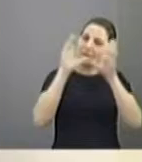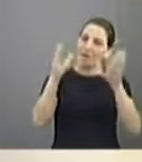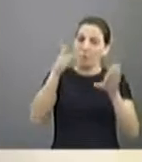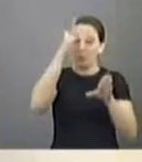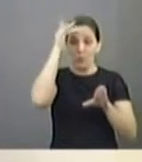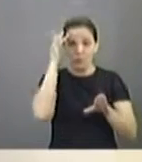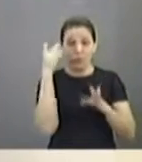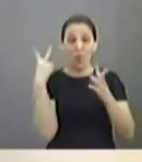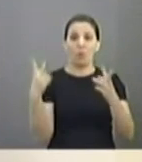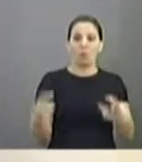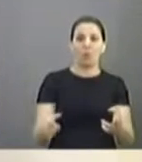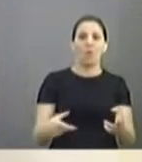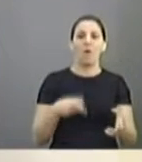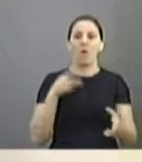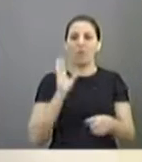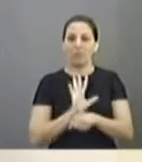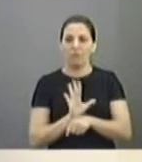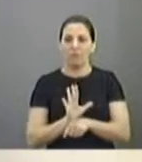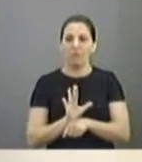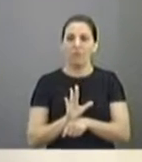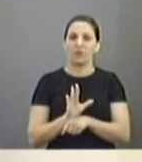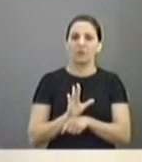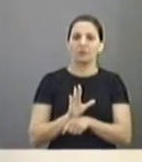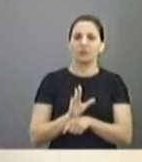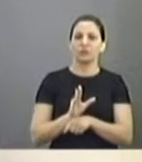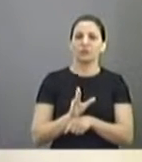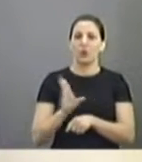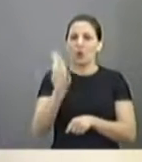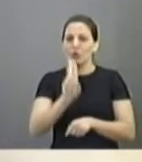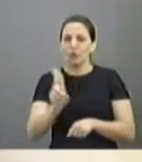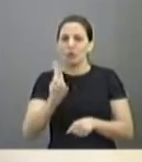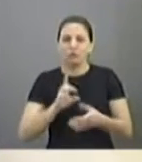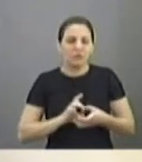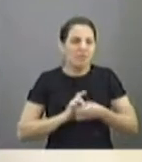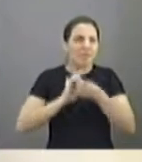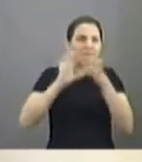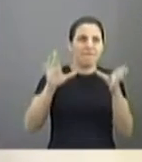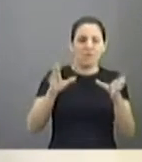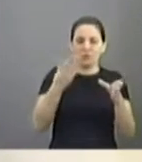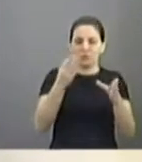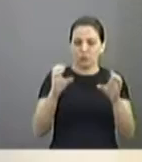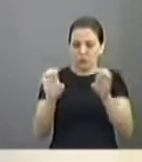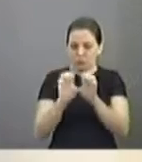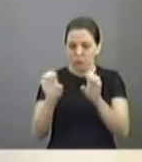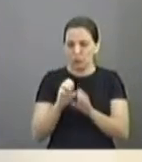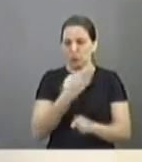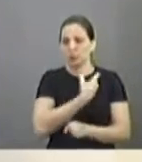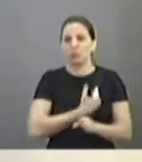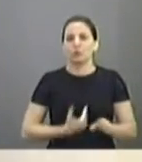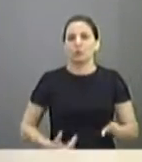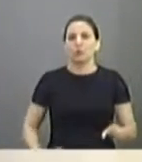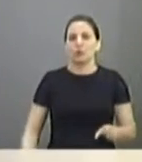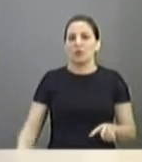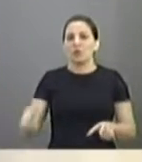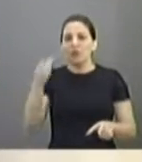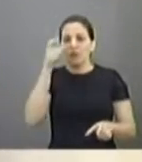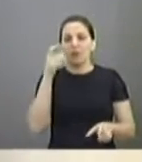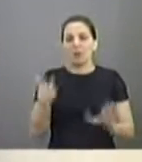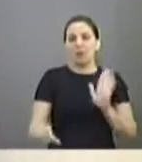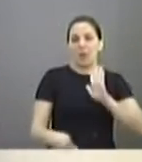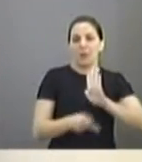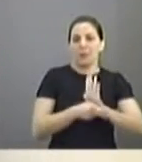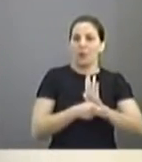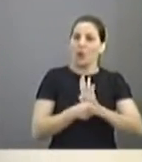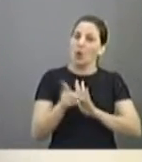essa, que abusa dessa forma tão explícita da estrutura pública para interesses pessoais,